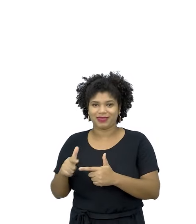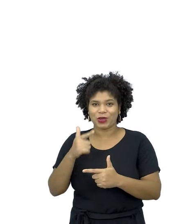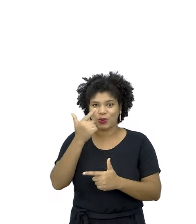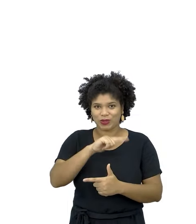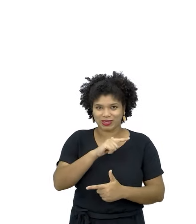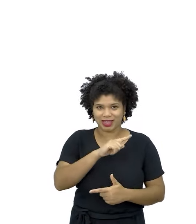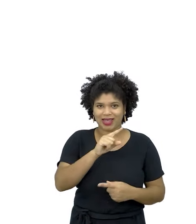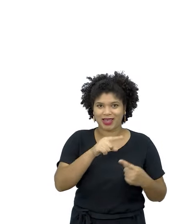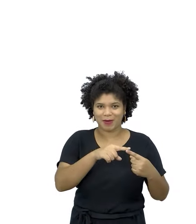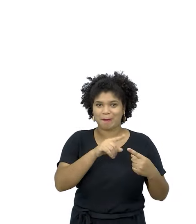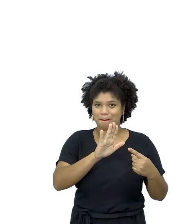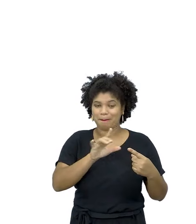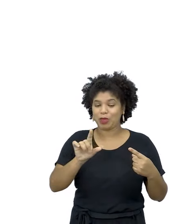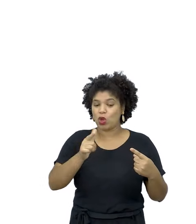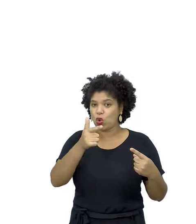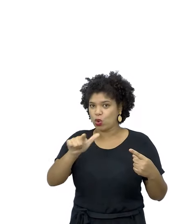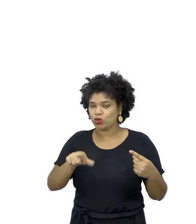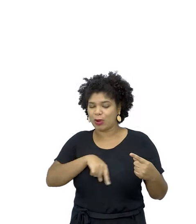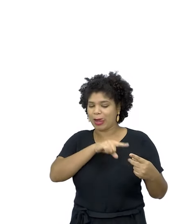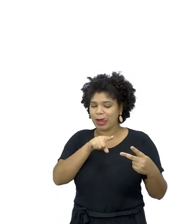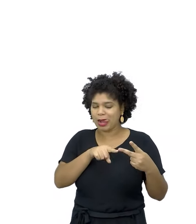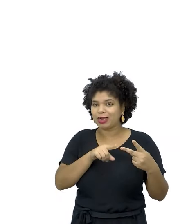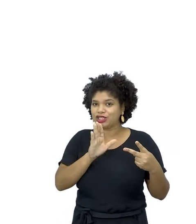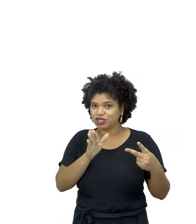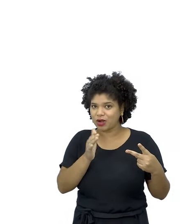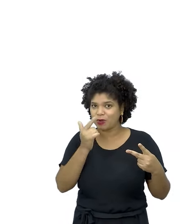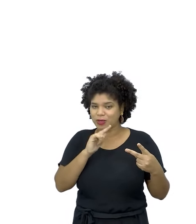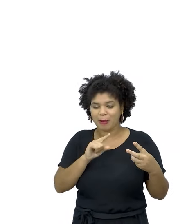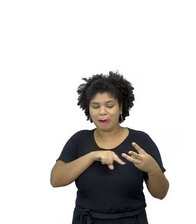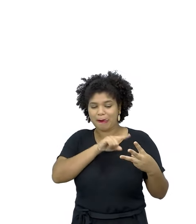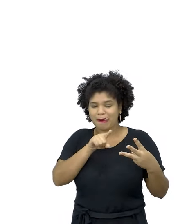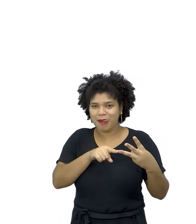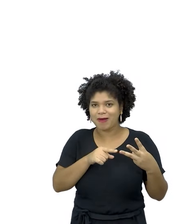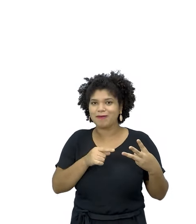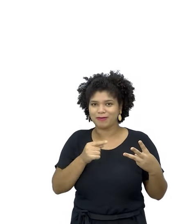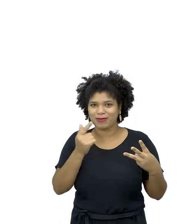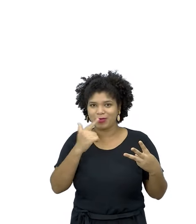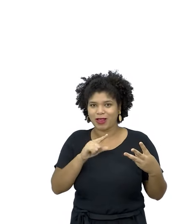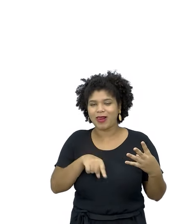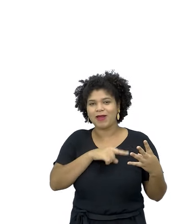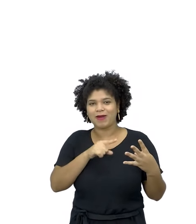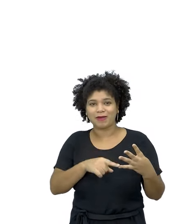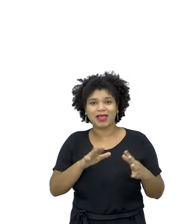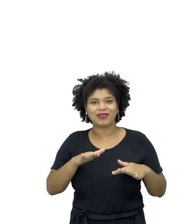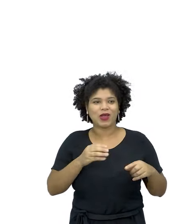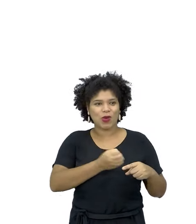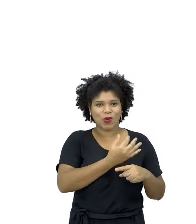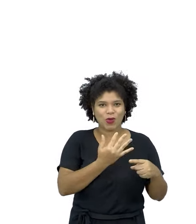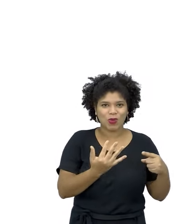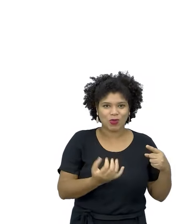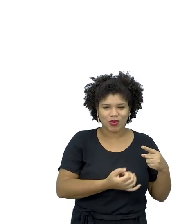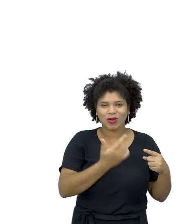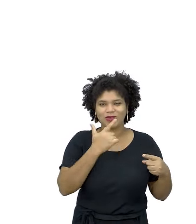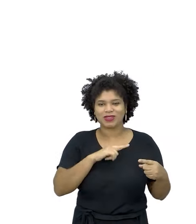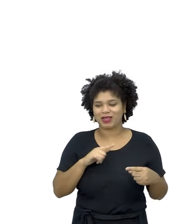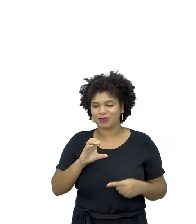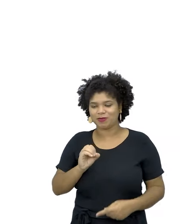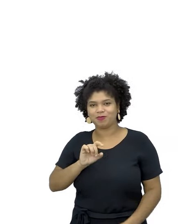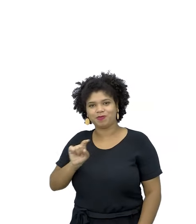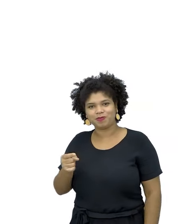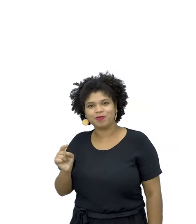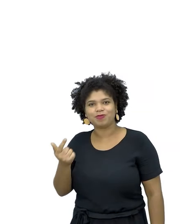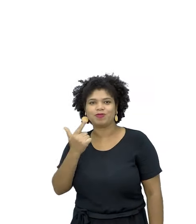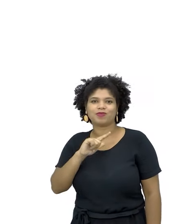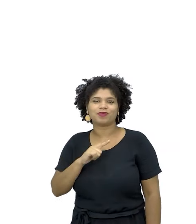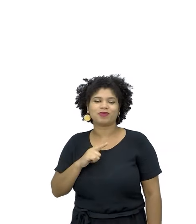está bom nos racionais, eu passo para os irracionais. Se ele já domina os racionais e os irracionais, bom, ele já domina os números reais todos. Então eu já